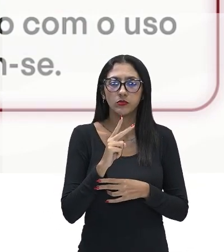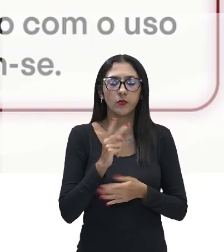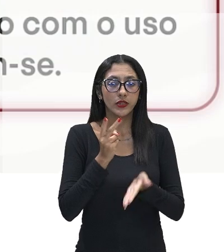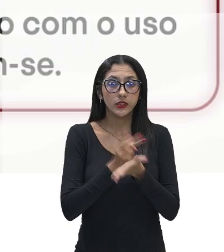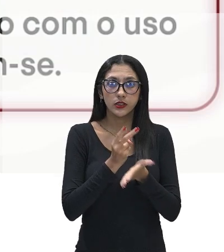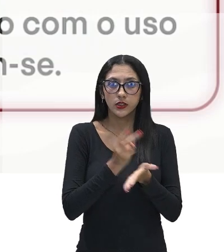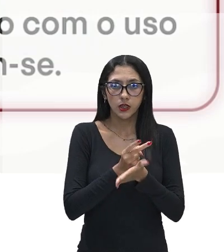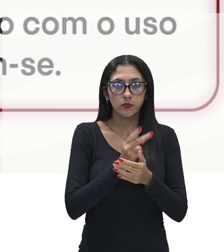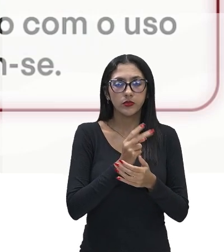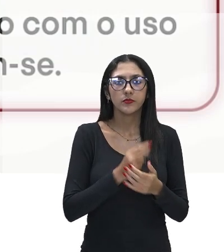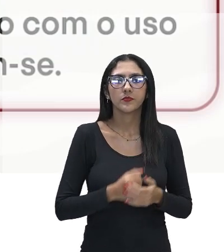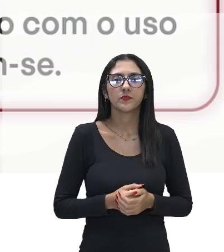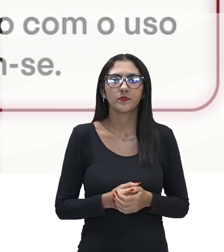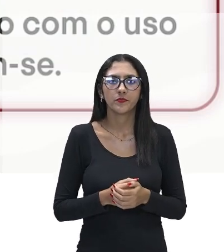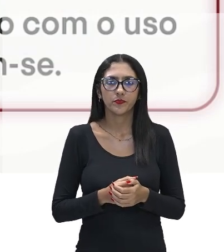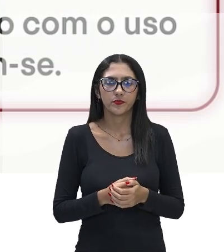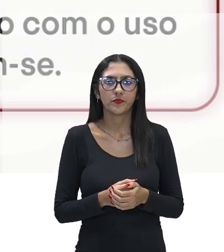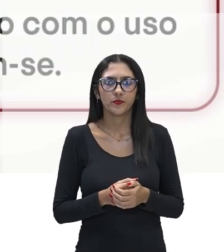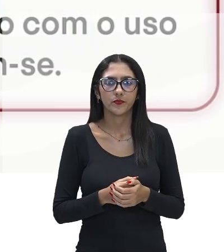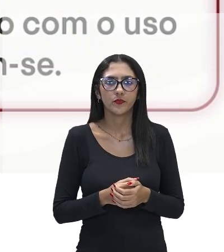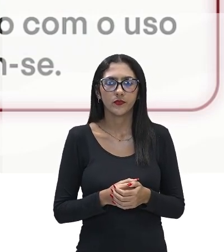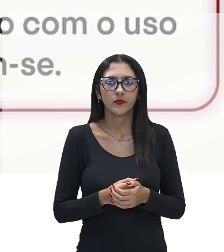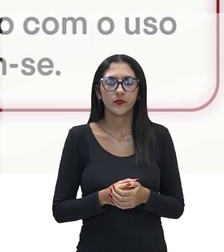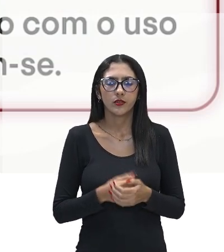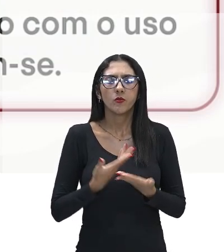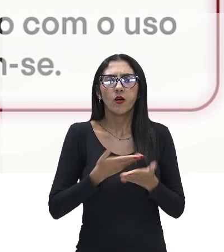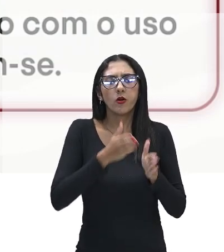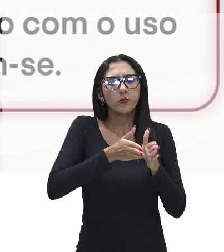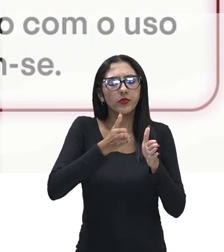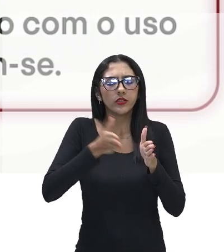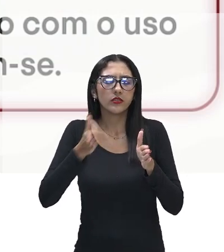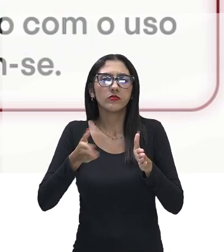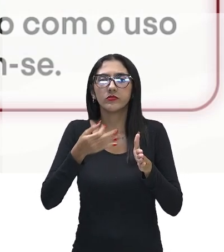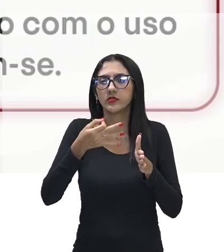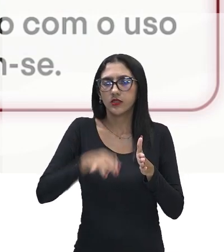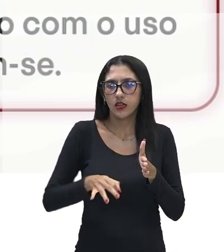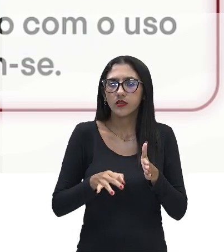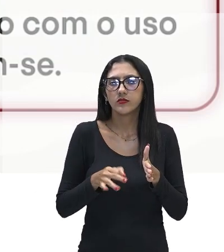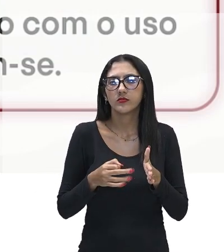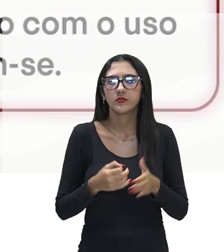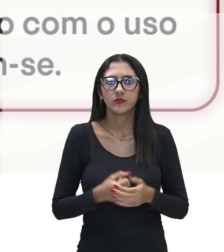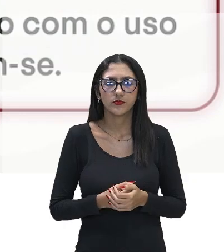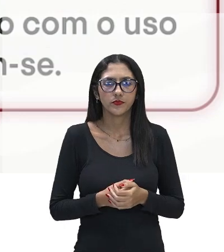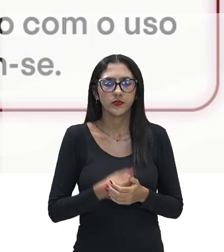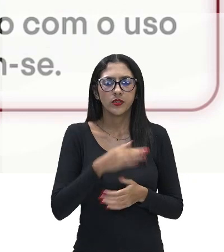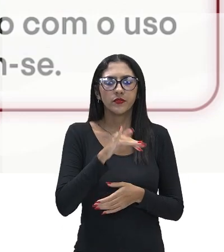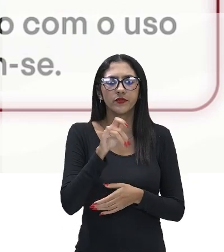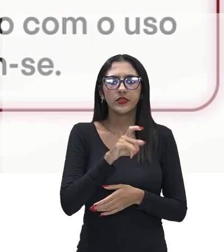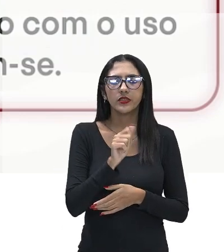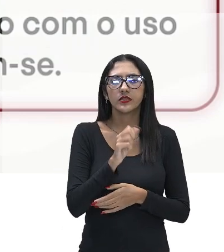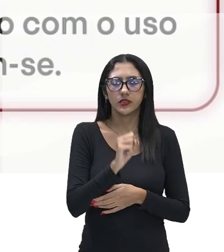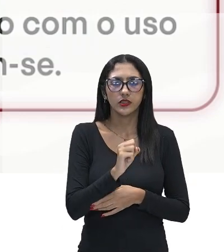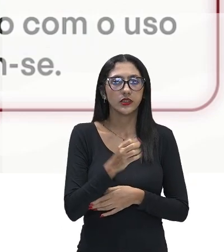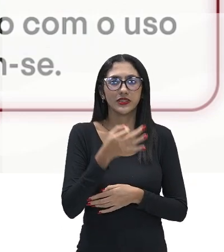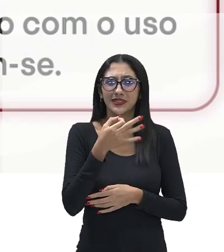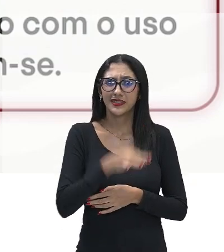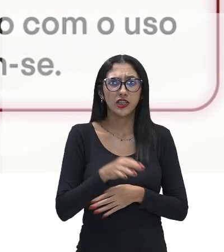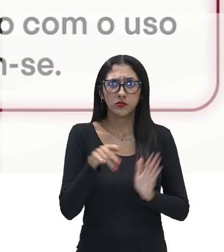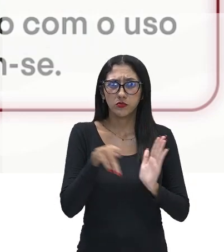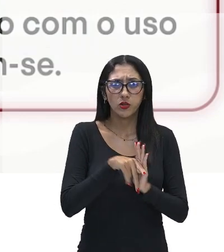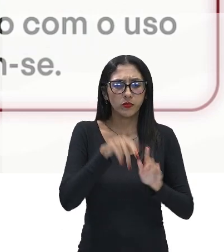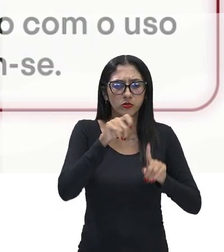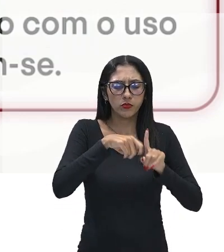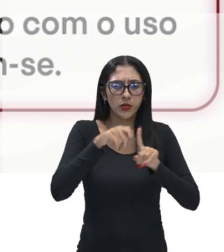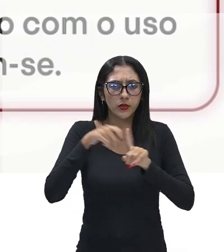é, principalmente, a regularidade das contas. As despesas fixas são fixas no mês, apesar de